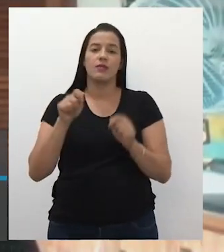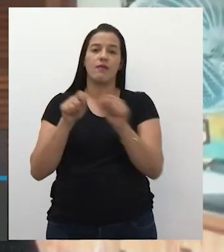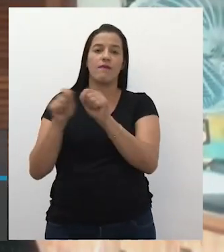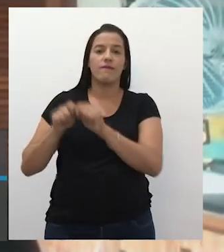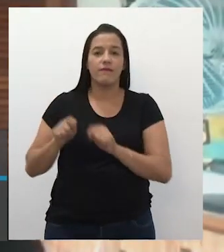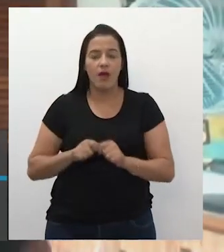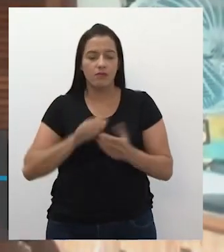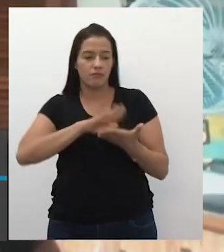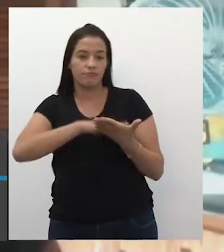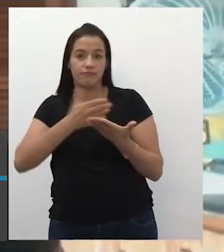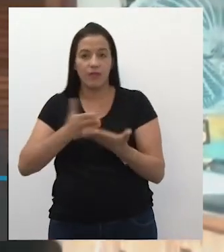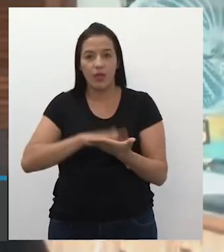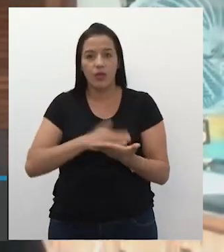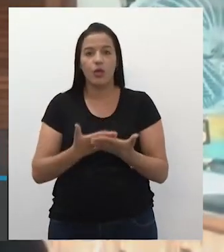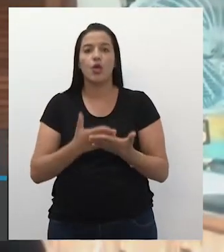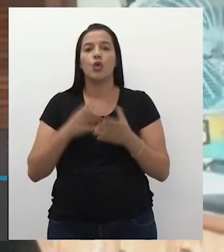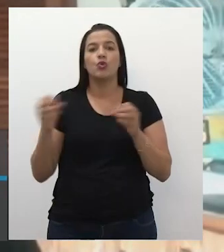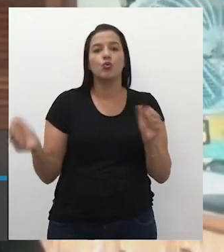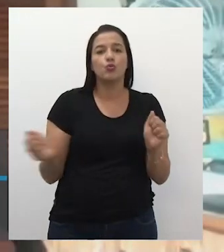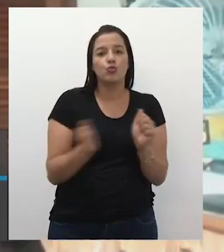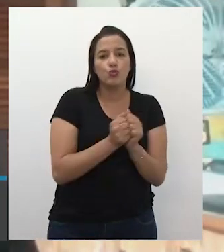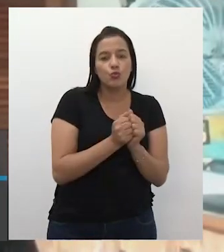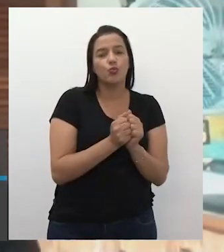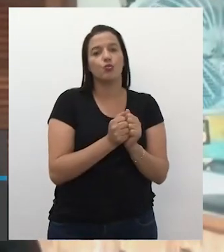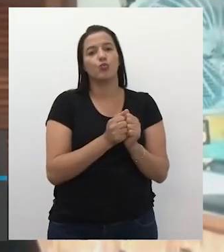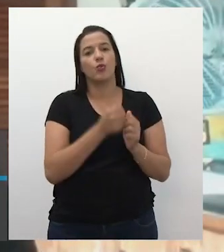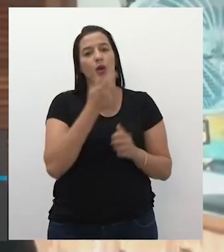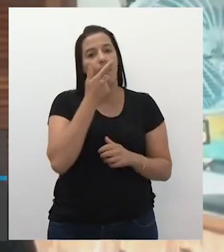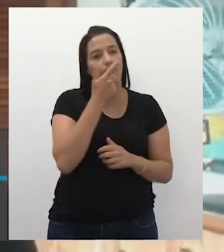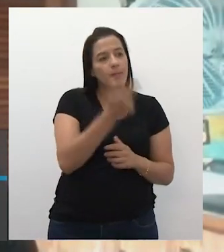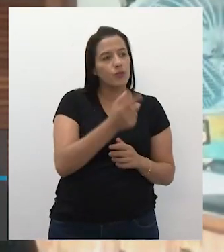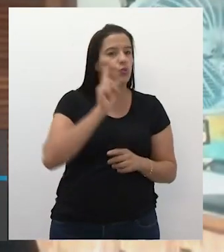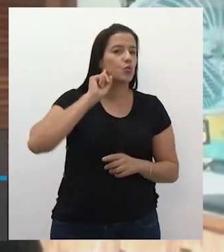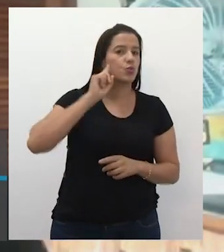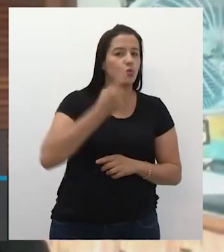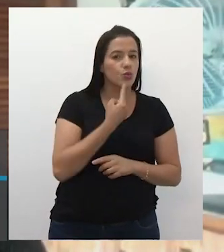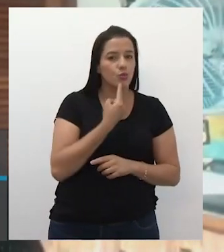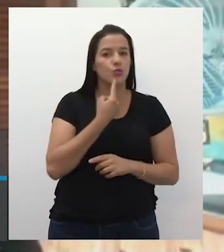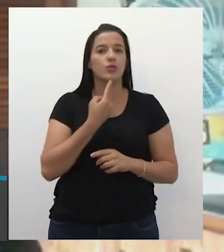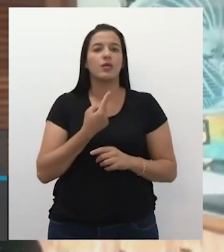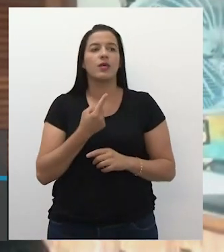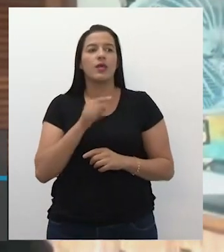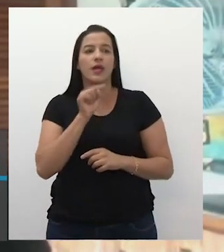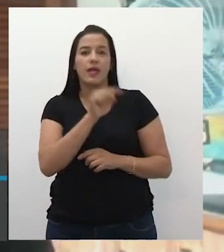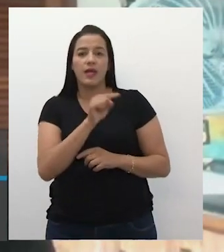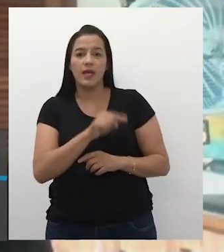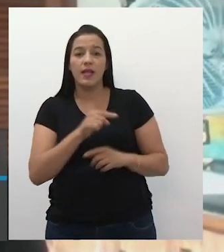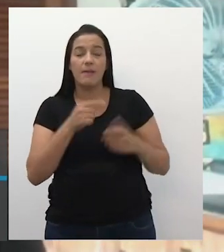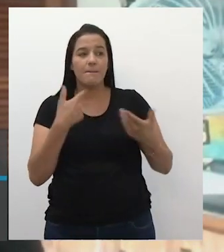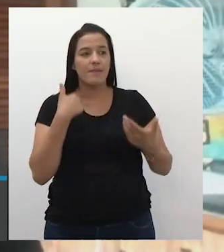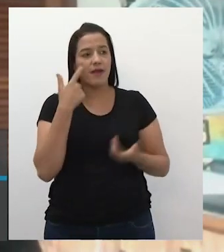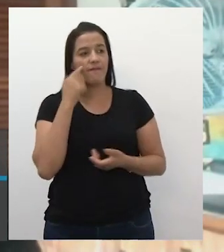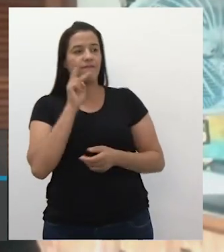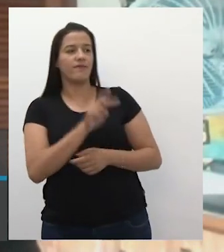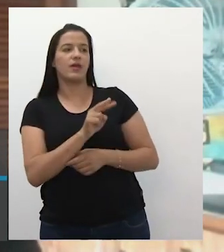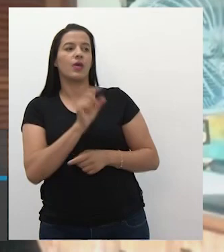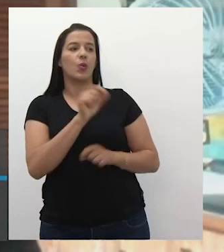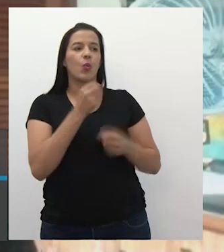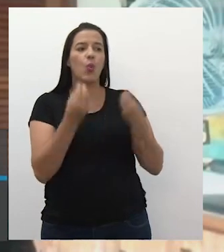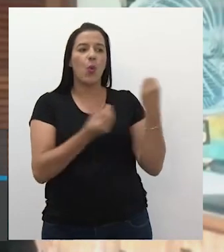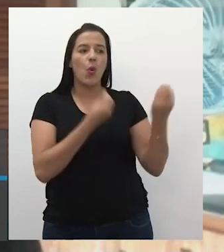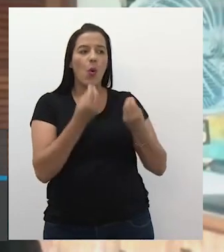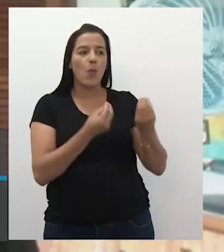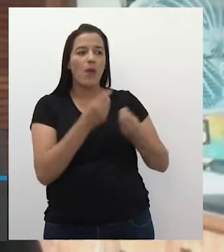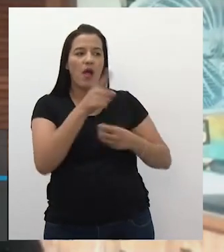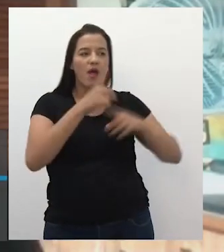essa interpretação junto com alguém que, de fato, seja surdo, para ver como a pessoa reage, por exemplo, a